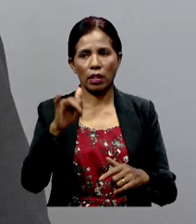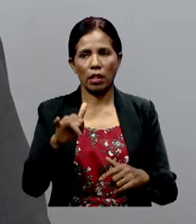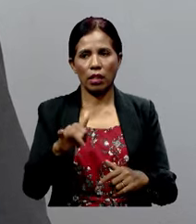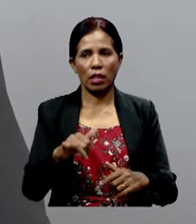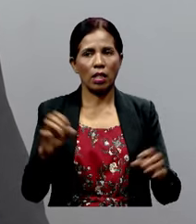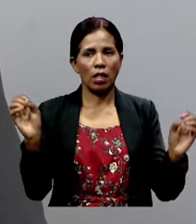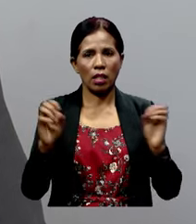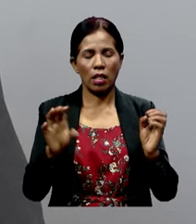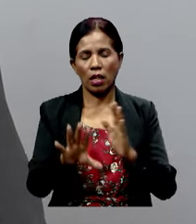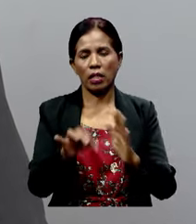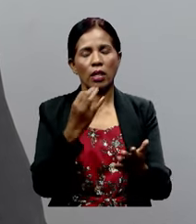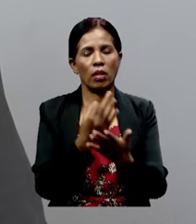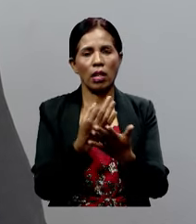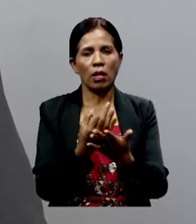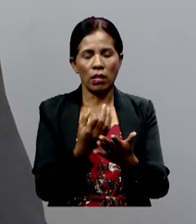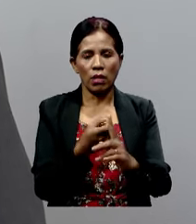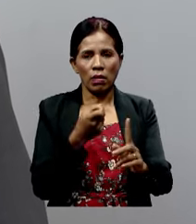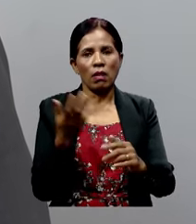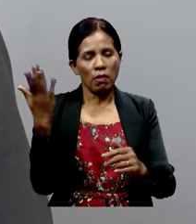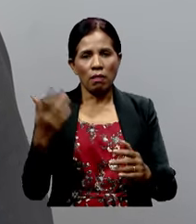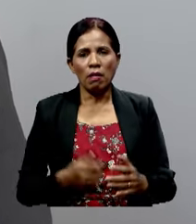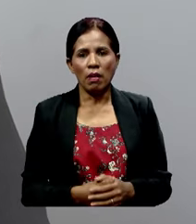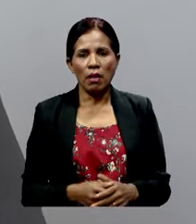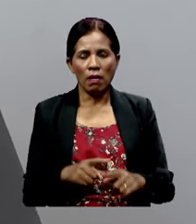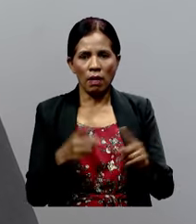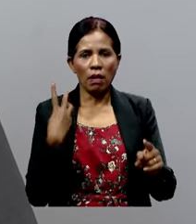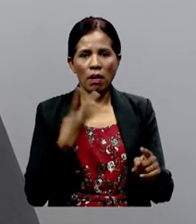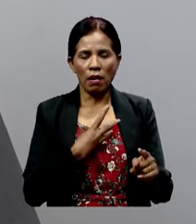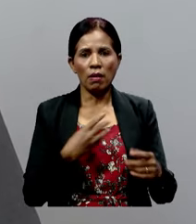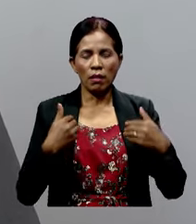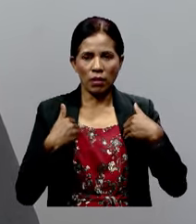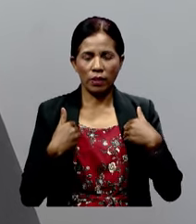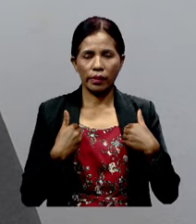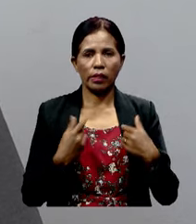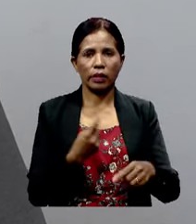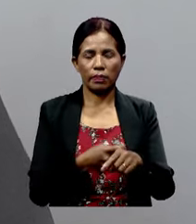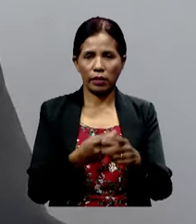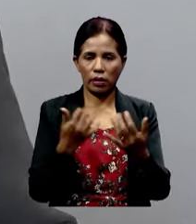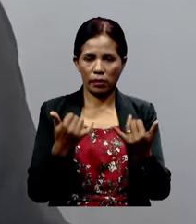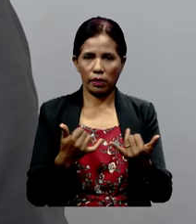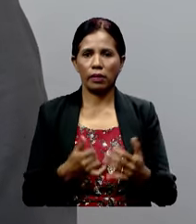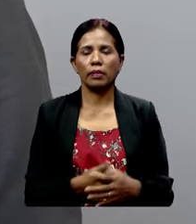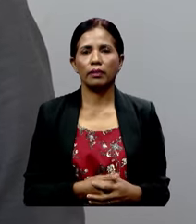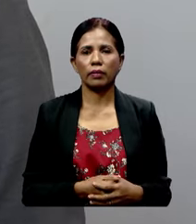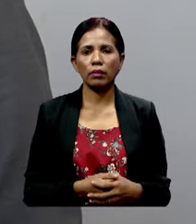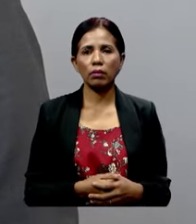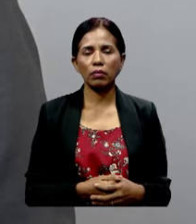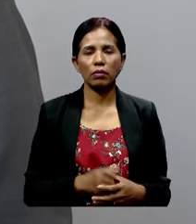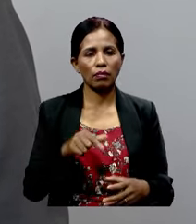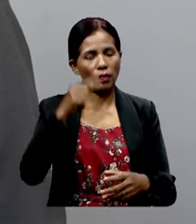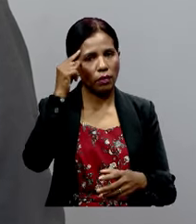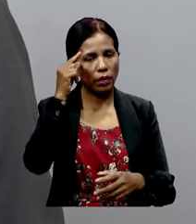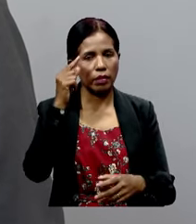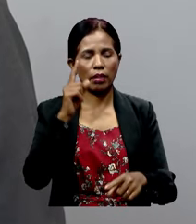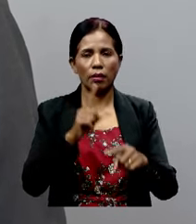sira se ladung hetang lukur sine ba mas ite diang katak agora ne ite ia situasaun sira ne emergency ne governo